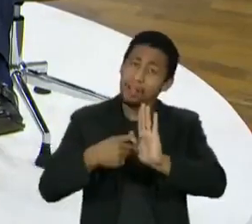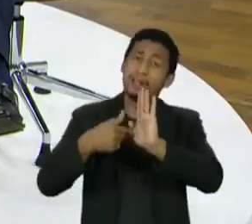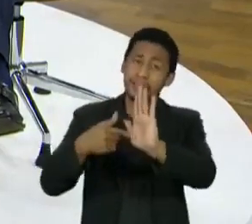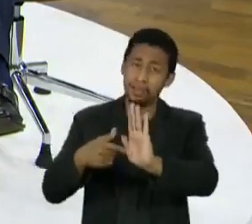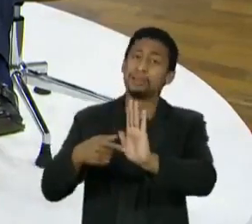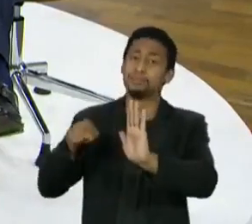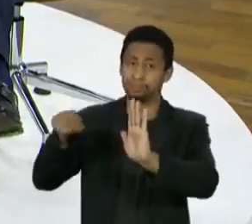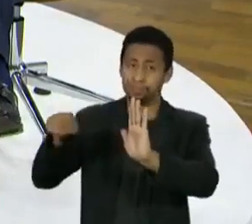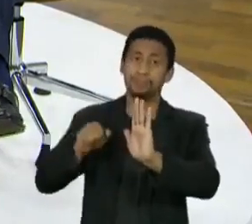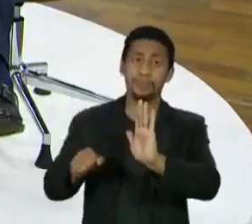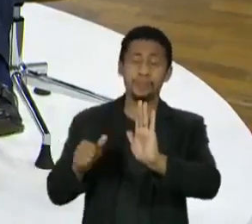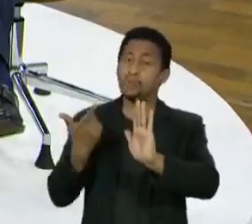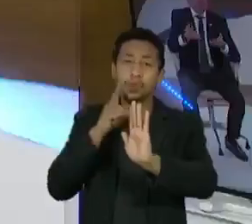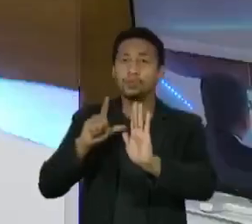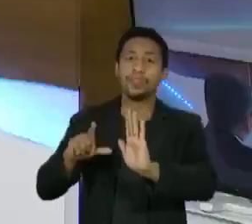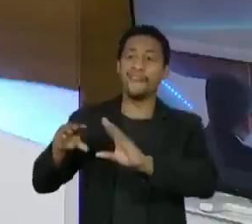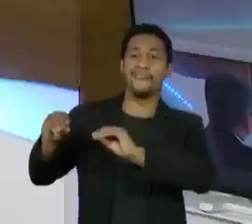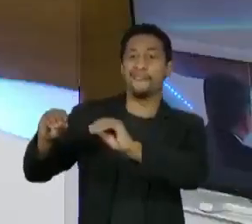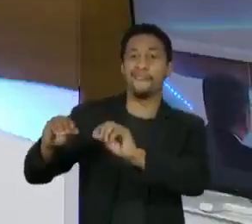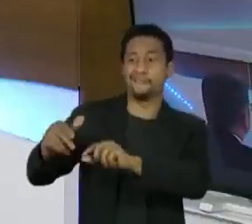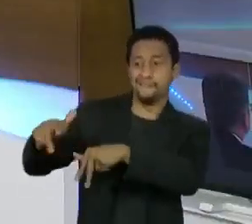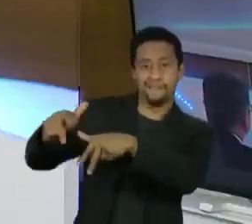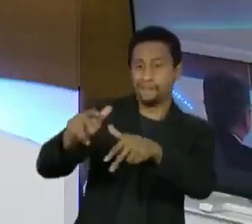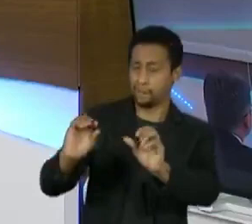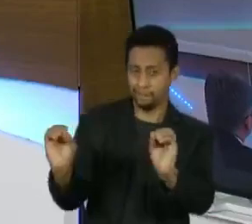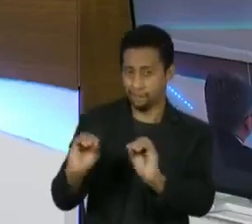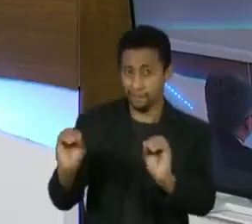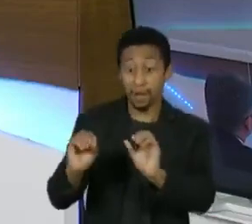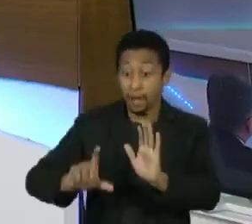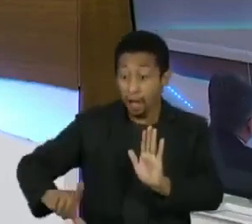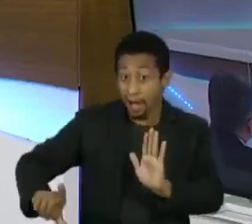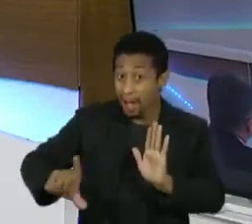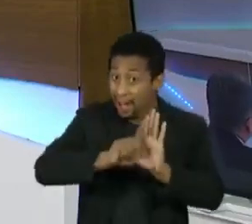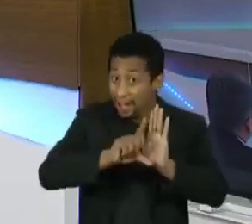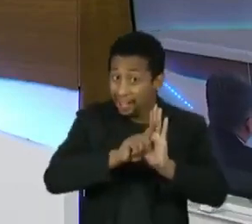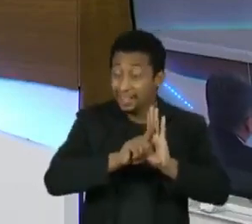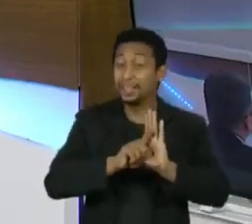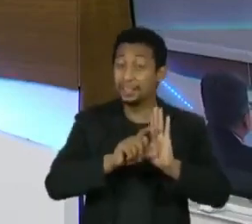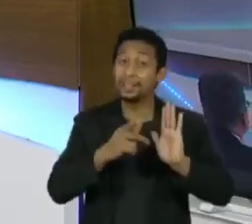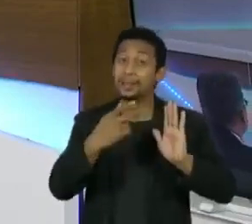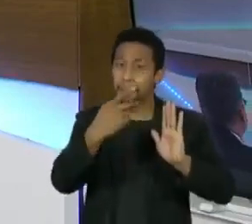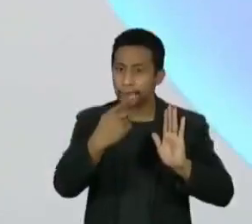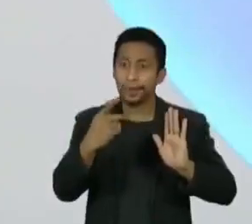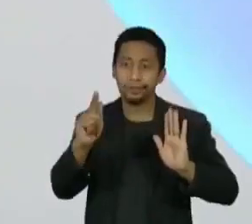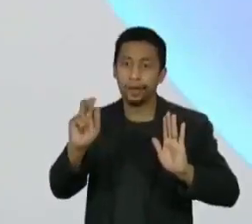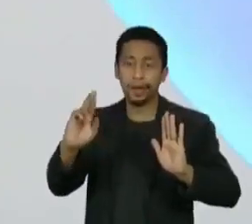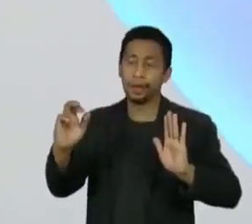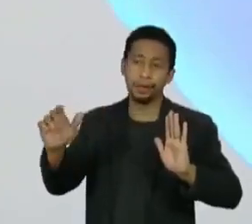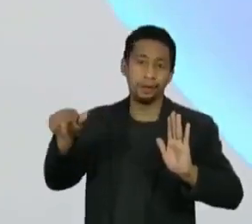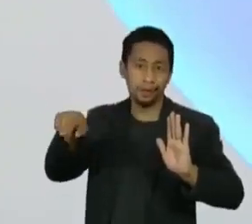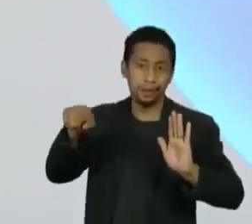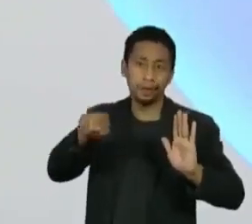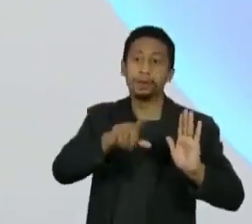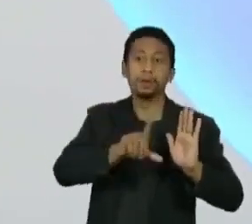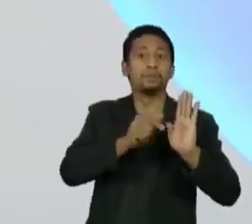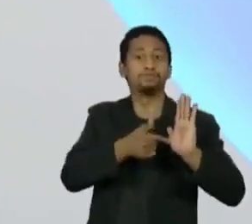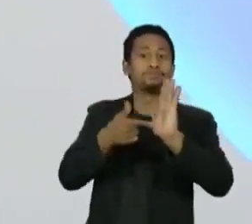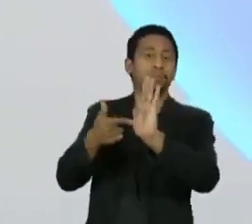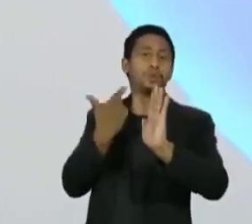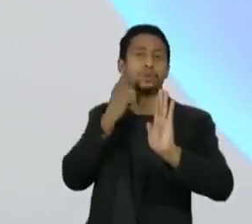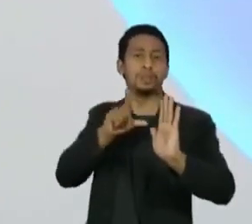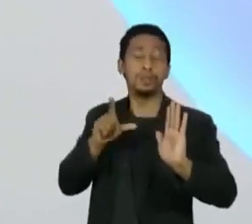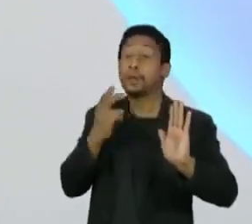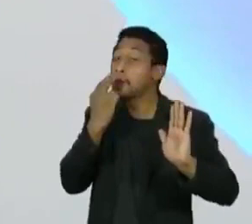pública. Eu acredito que ela nunca foi utilizada nesse nível, uma omissão de um PGR, mas quando você tem uma figura como Augusto Aras, que